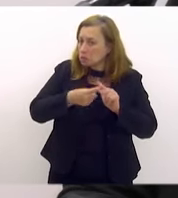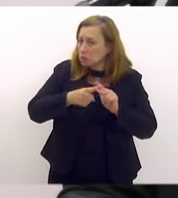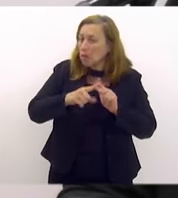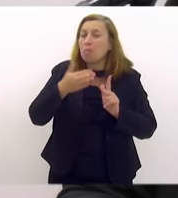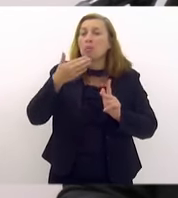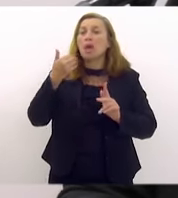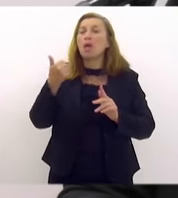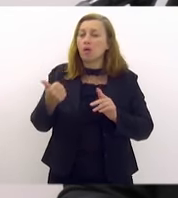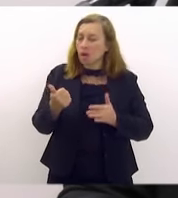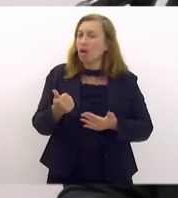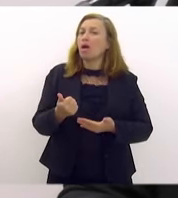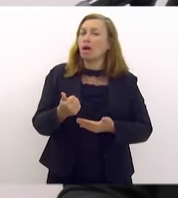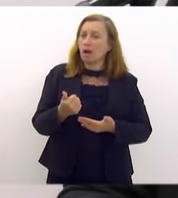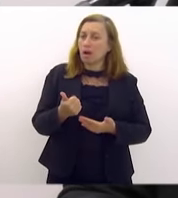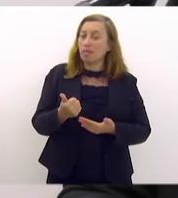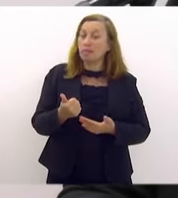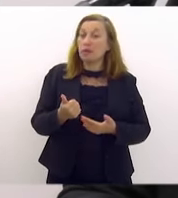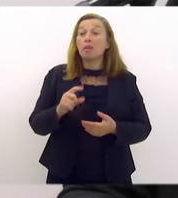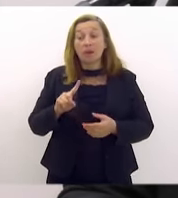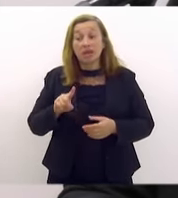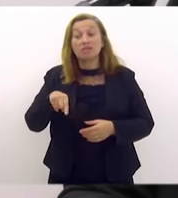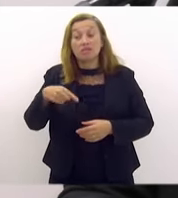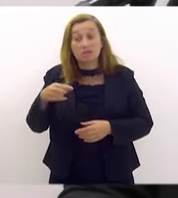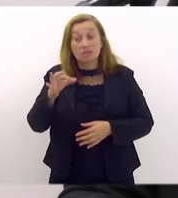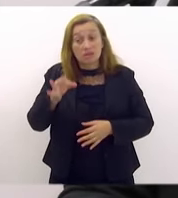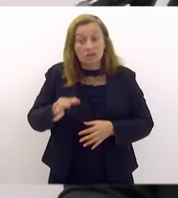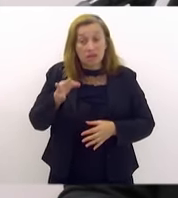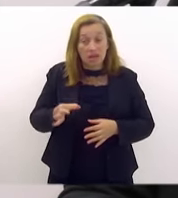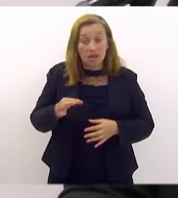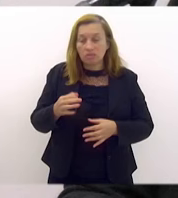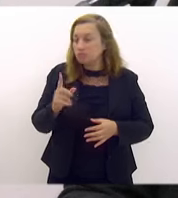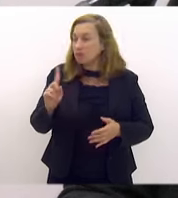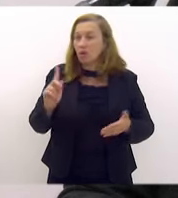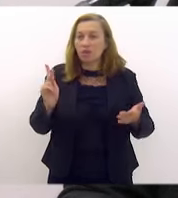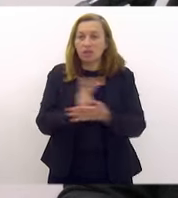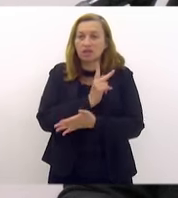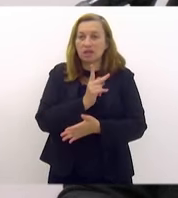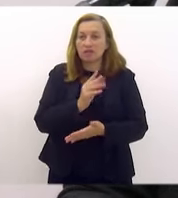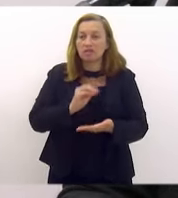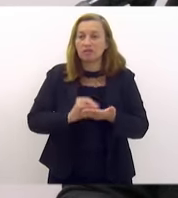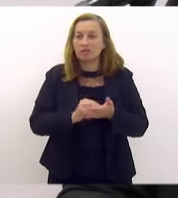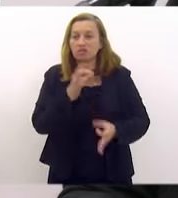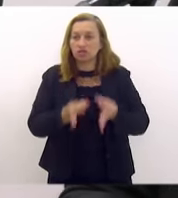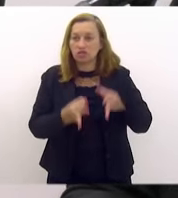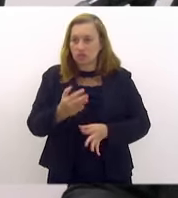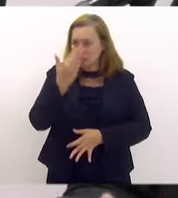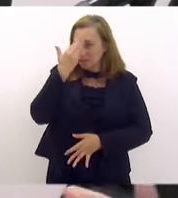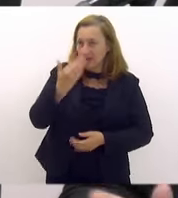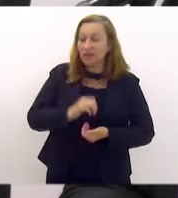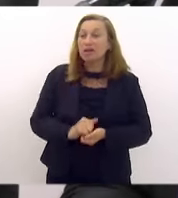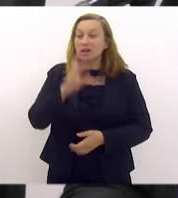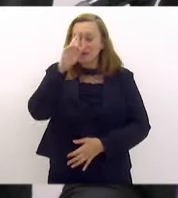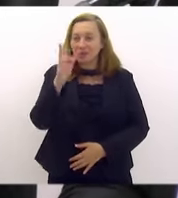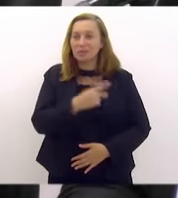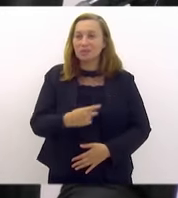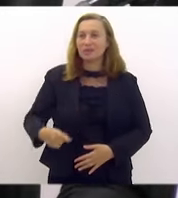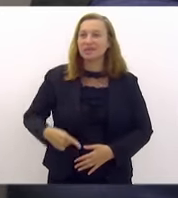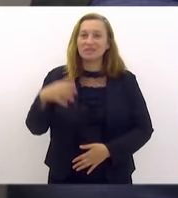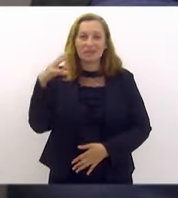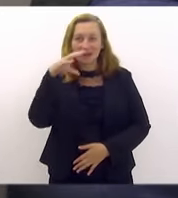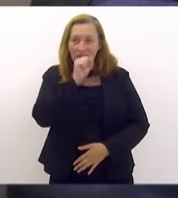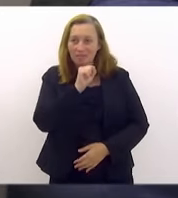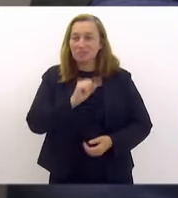aperfeiçoado melhorado para que de fato injustiças não sejam cometidas Muito obrigado presidenta muito